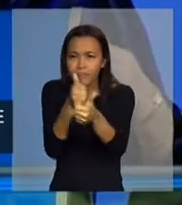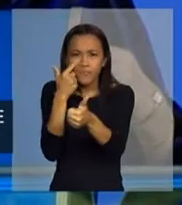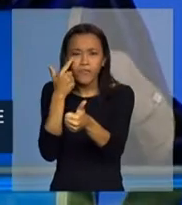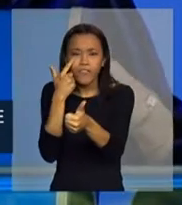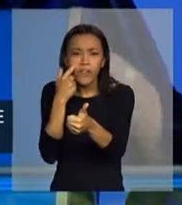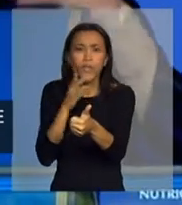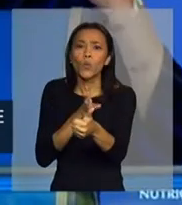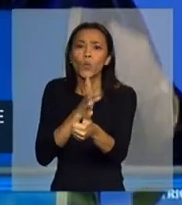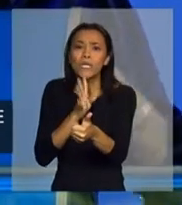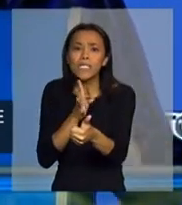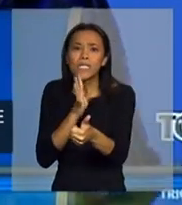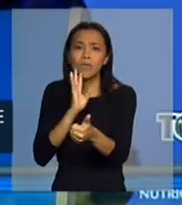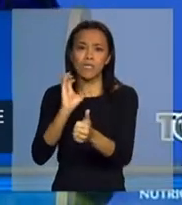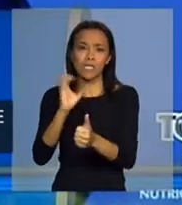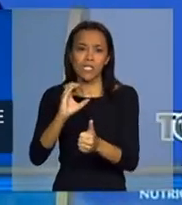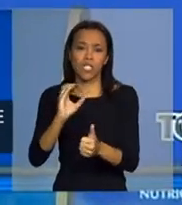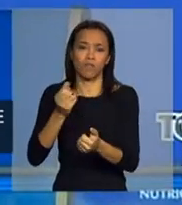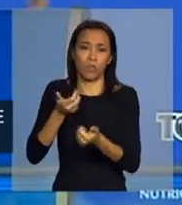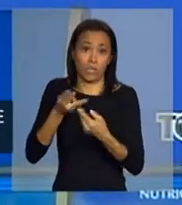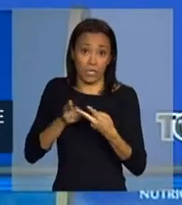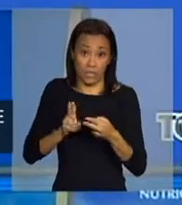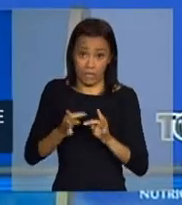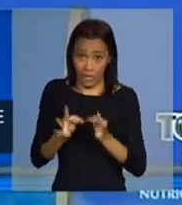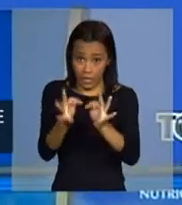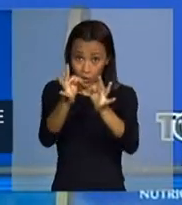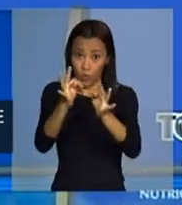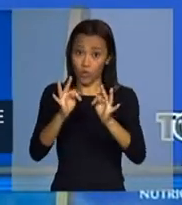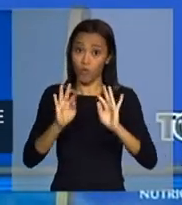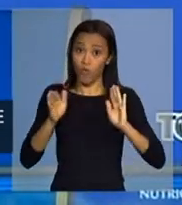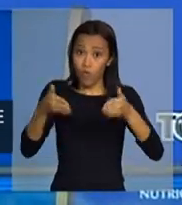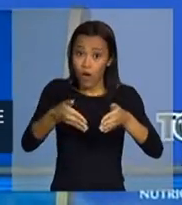do conhecimento científico e tecnológico nessa área.